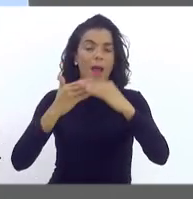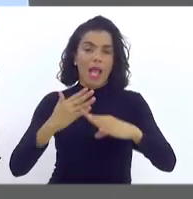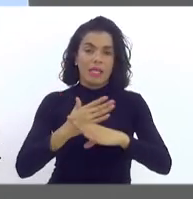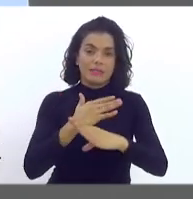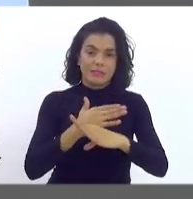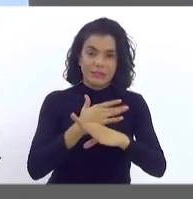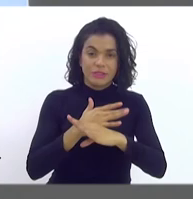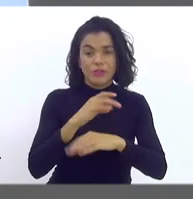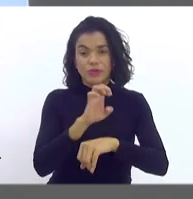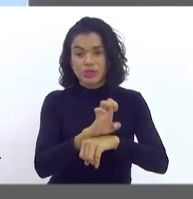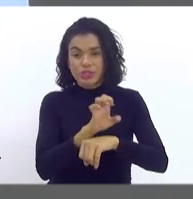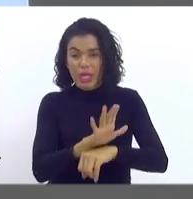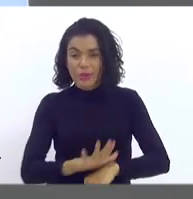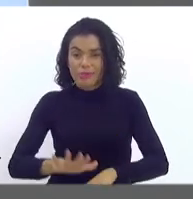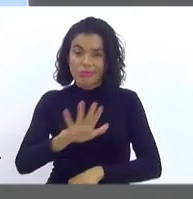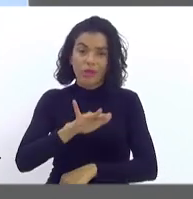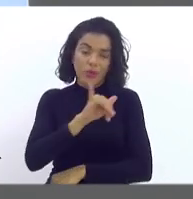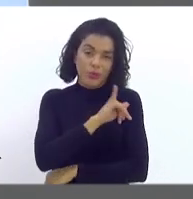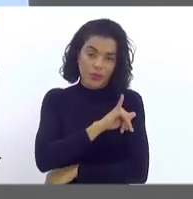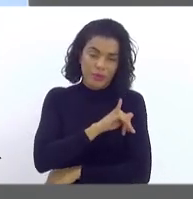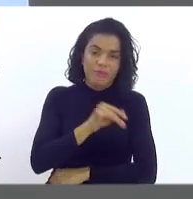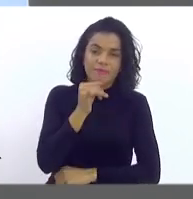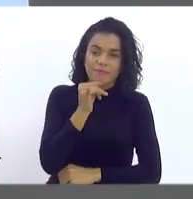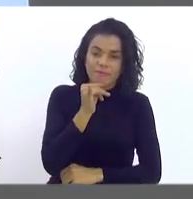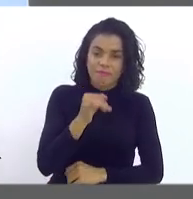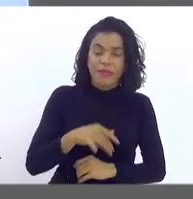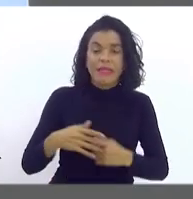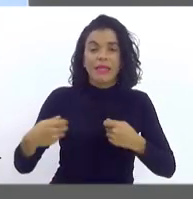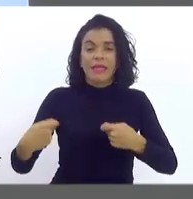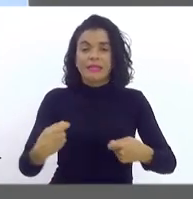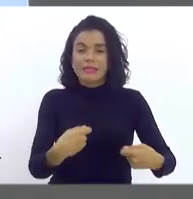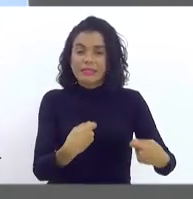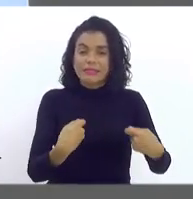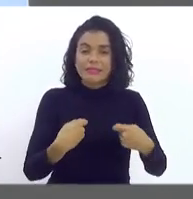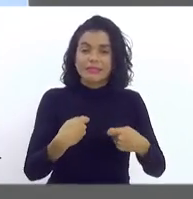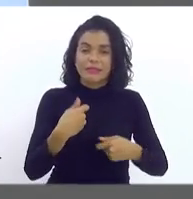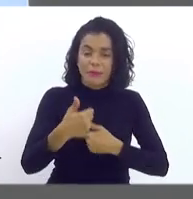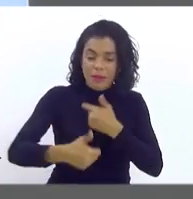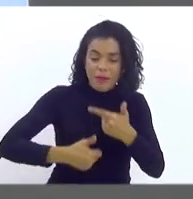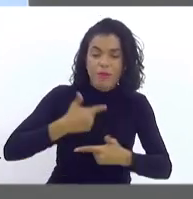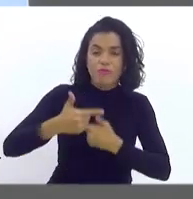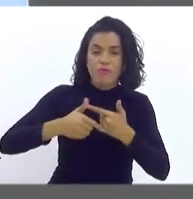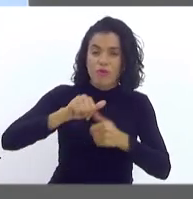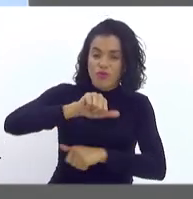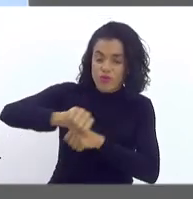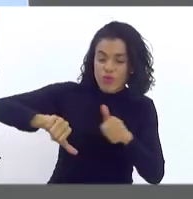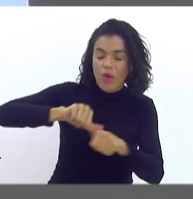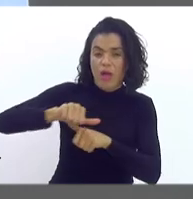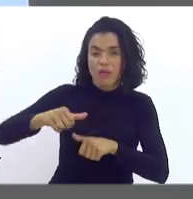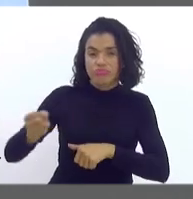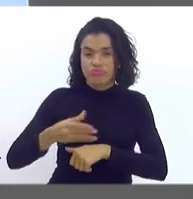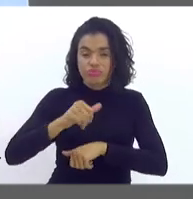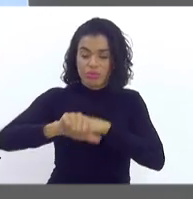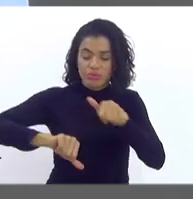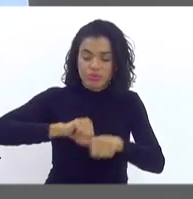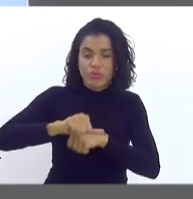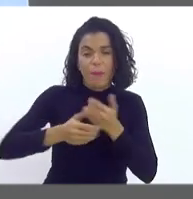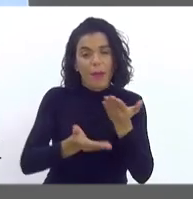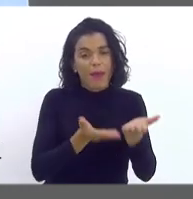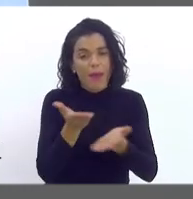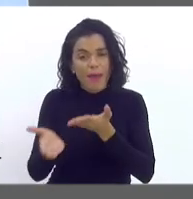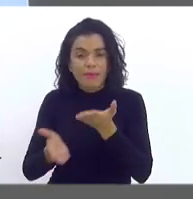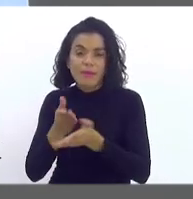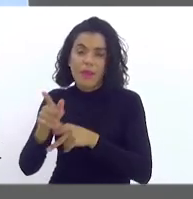em todo o estado do Rio de Janeiro. E também a necessidade de estar sempre atualizada tecnologicamente para prestar o melhor serviço à